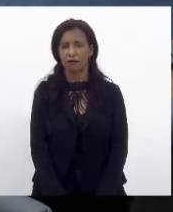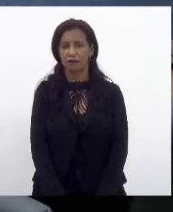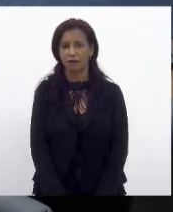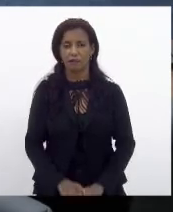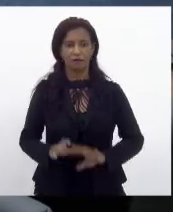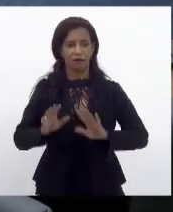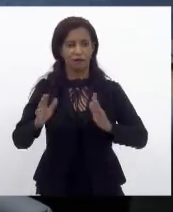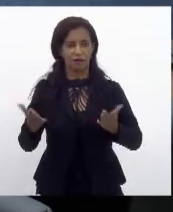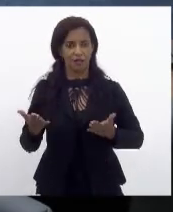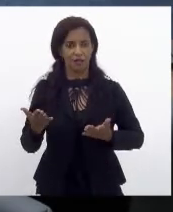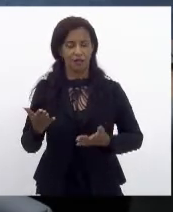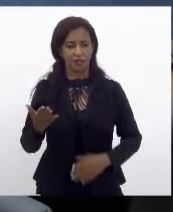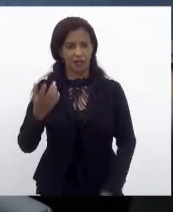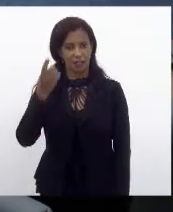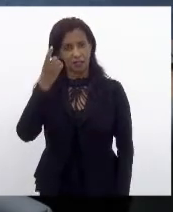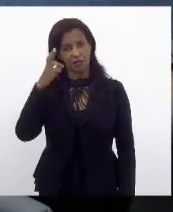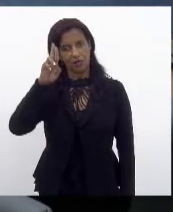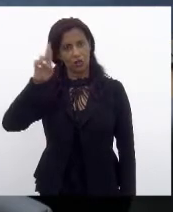Senhora presidente,